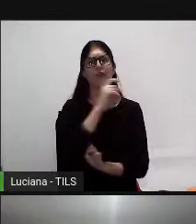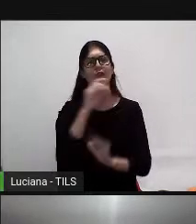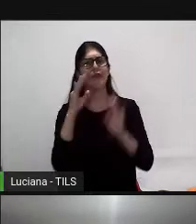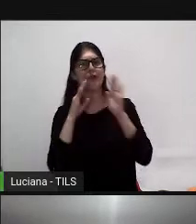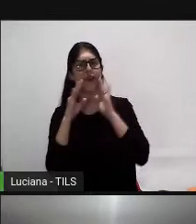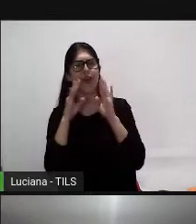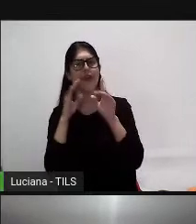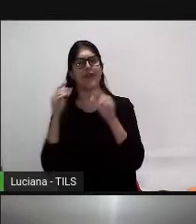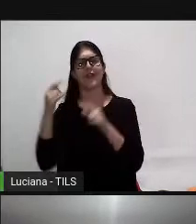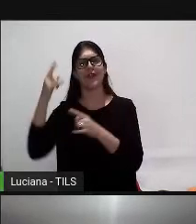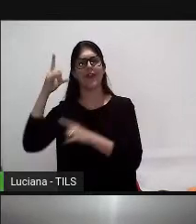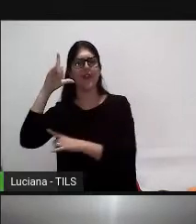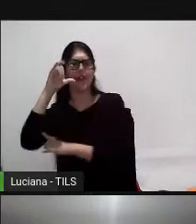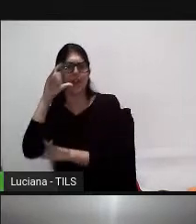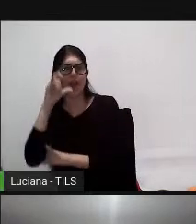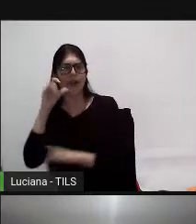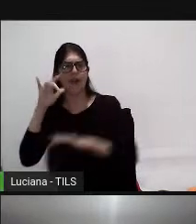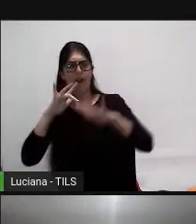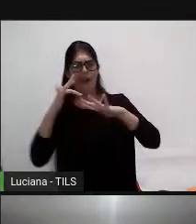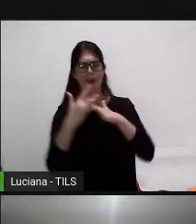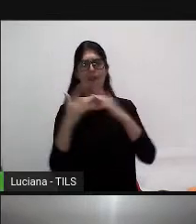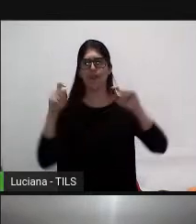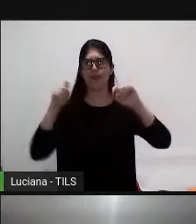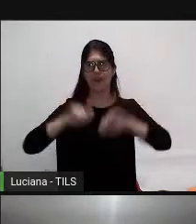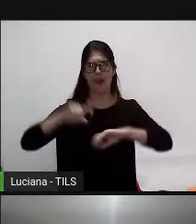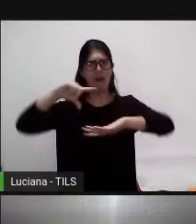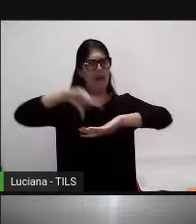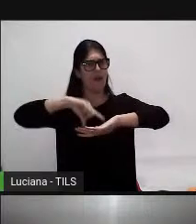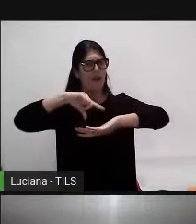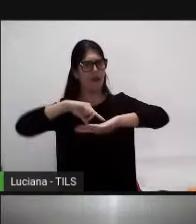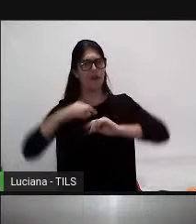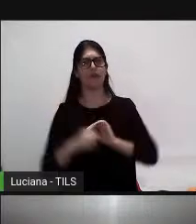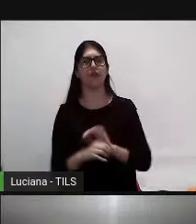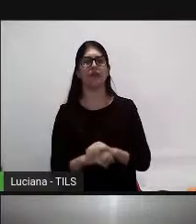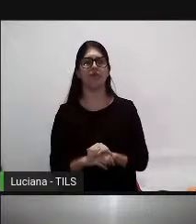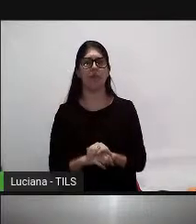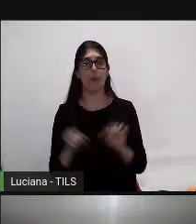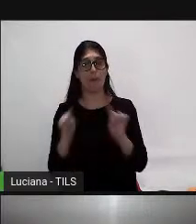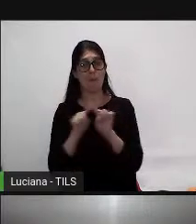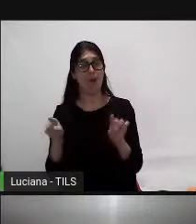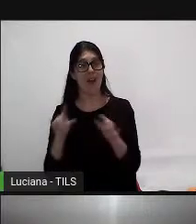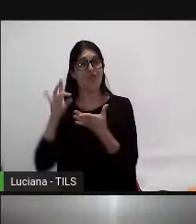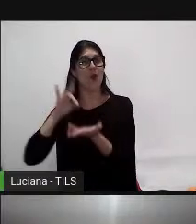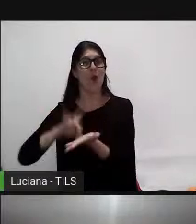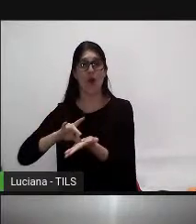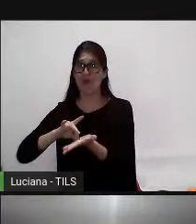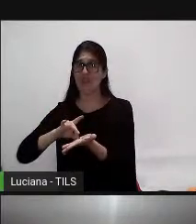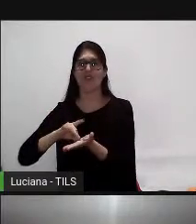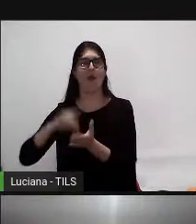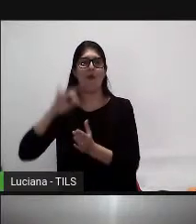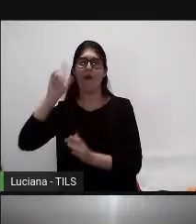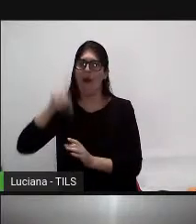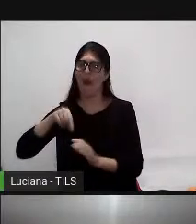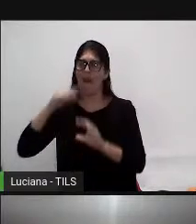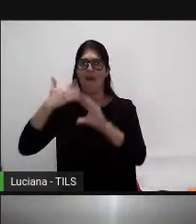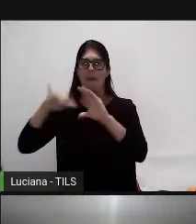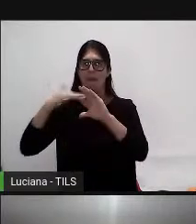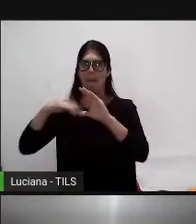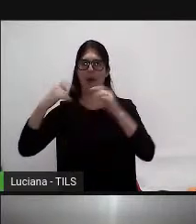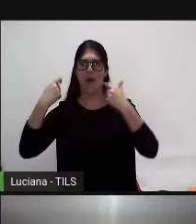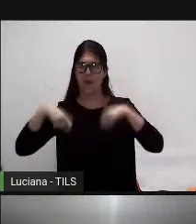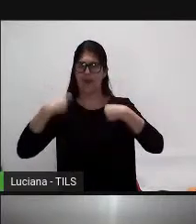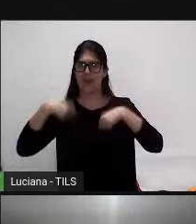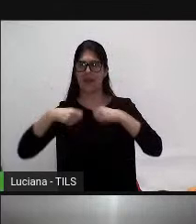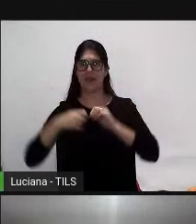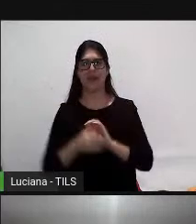também da instituição, do campus, mas o e-mail oficial é principalmente o e-mail. Tá? Foram enviados